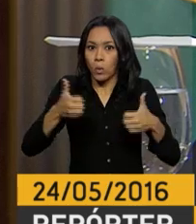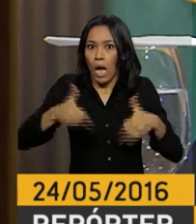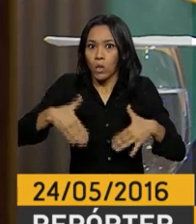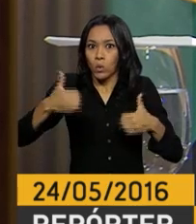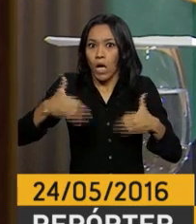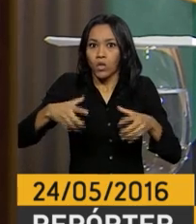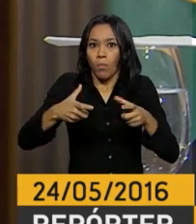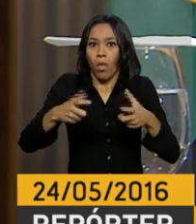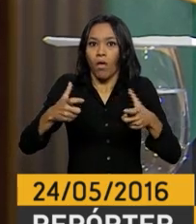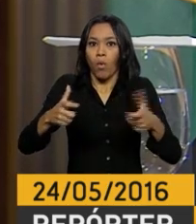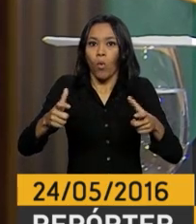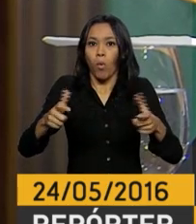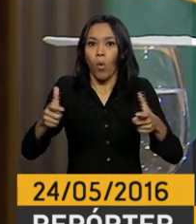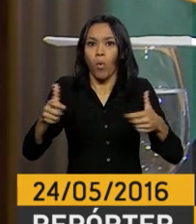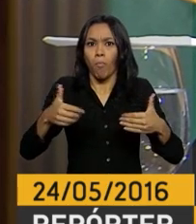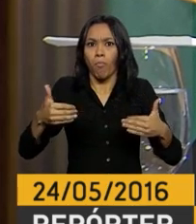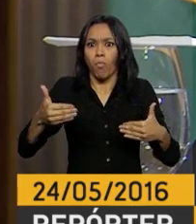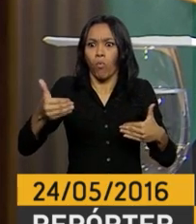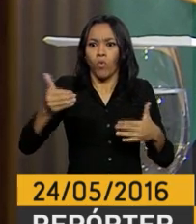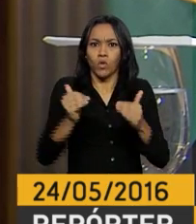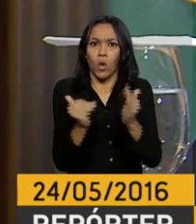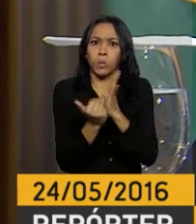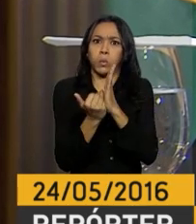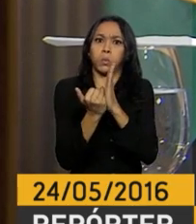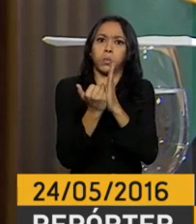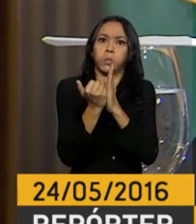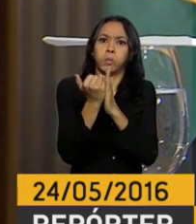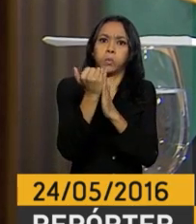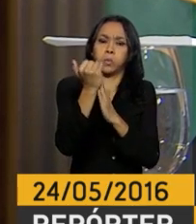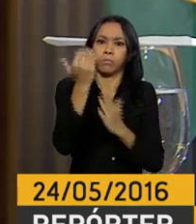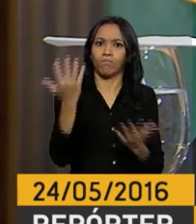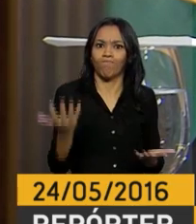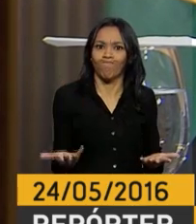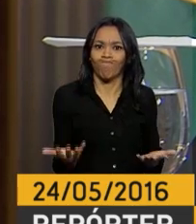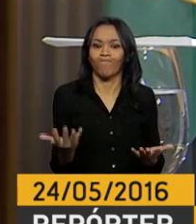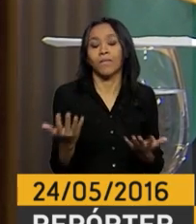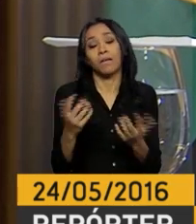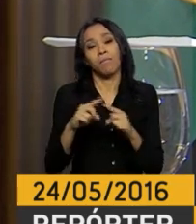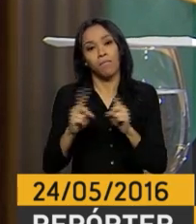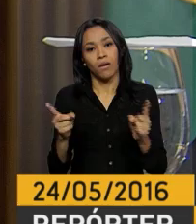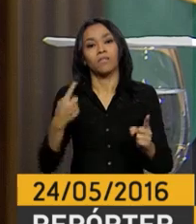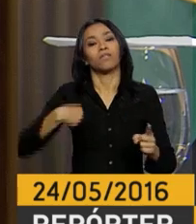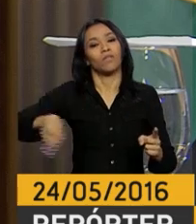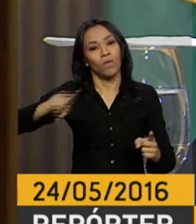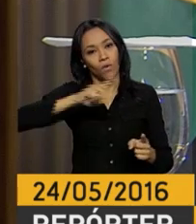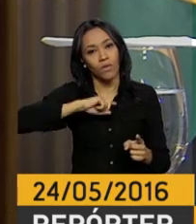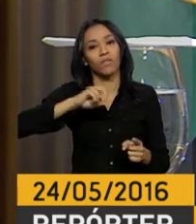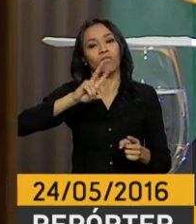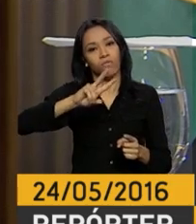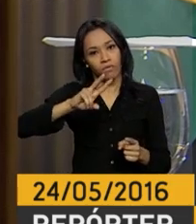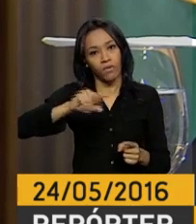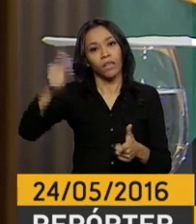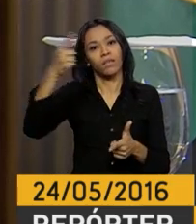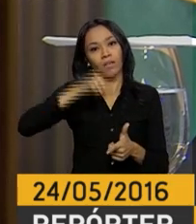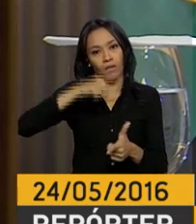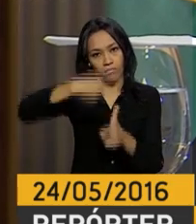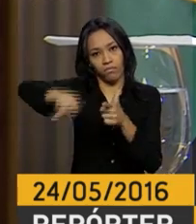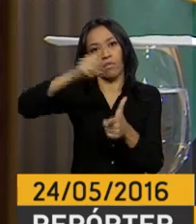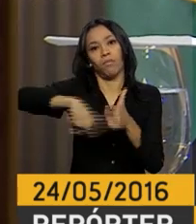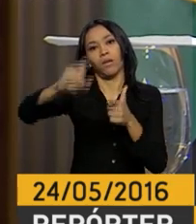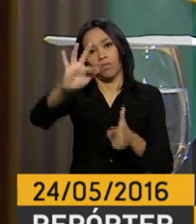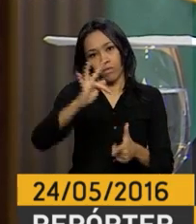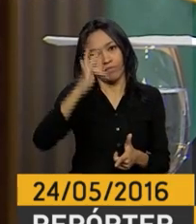hoje podemos nos regozijar por uma ou outra conquista, mas lá na frente nós teremos condenado o povo brasileiro